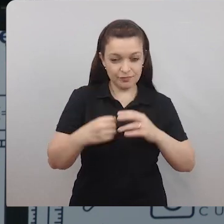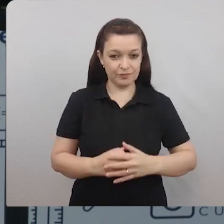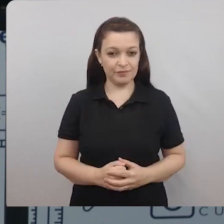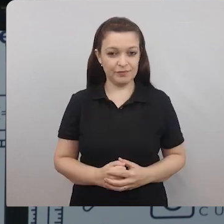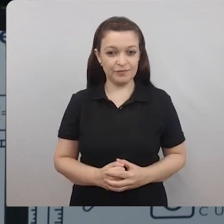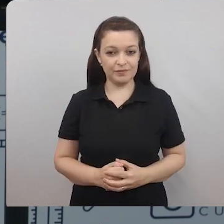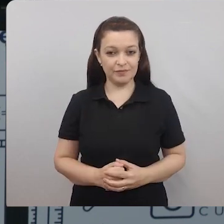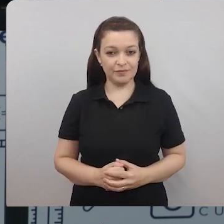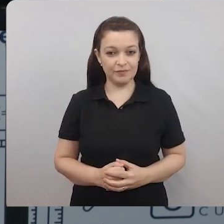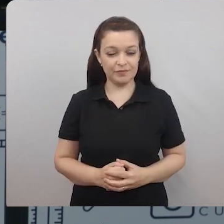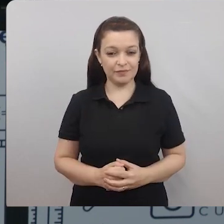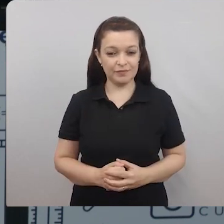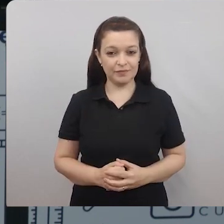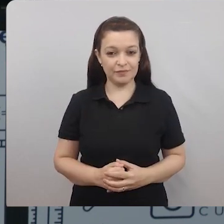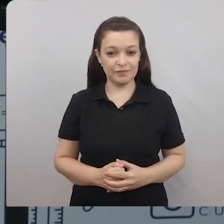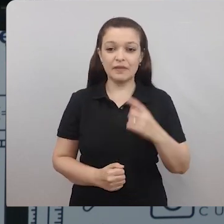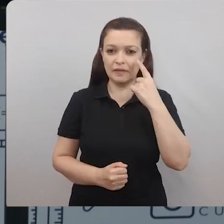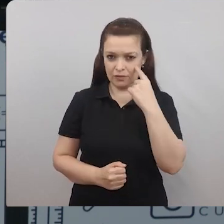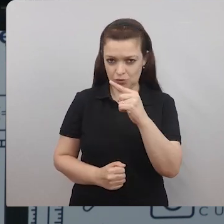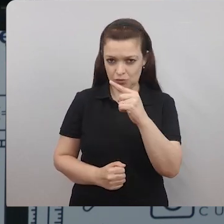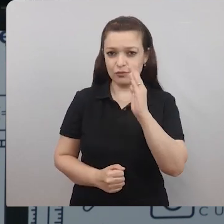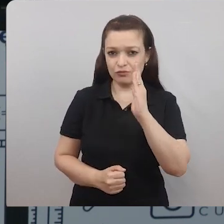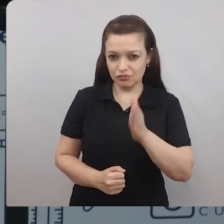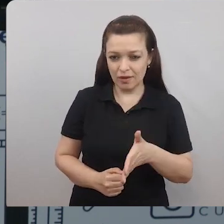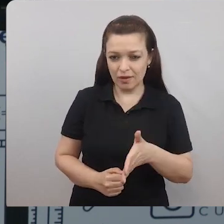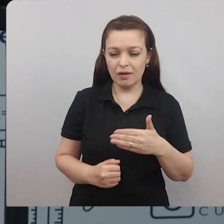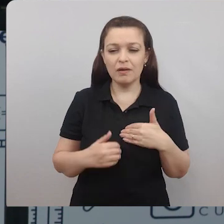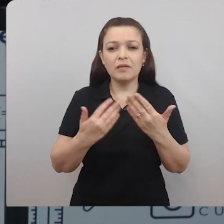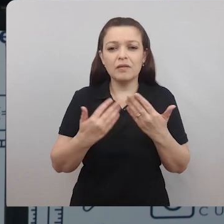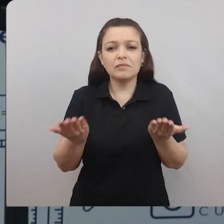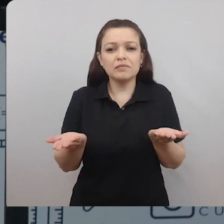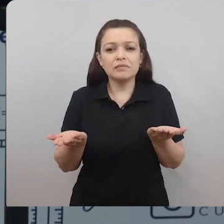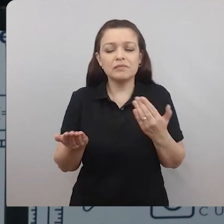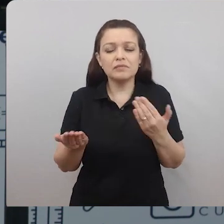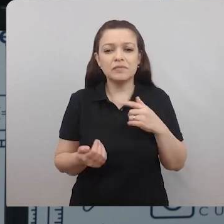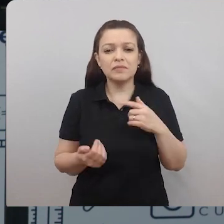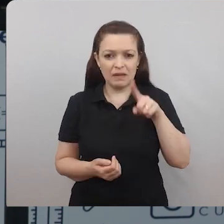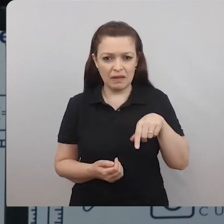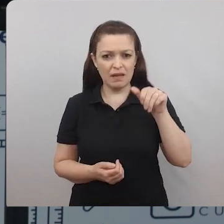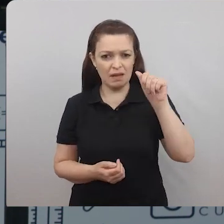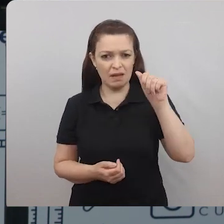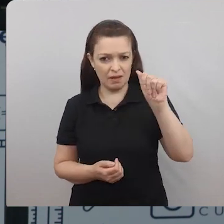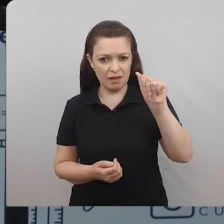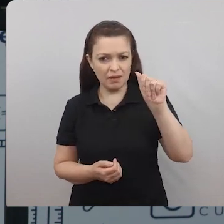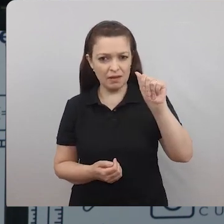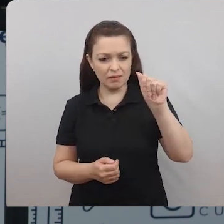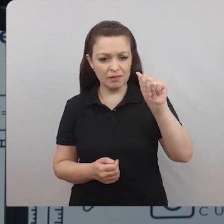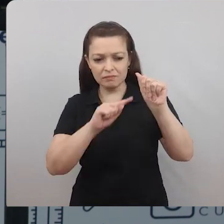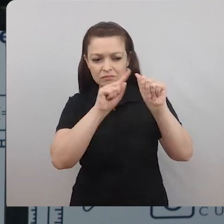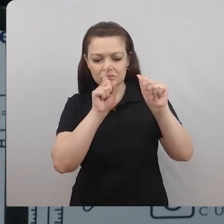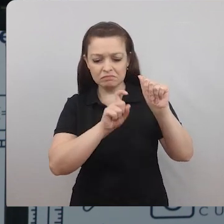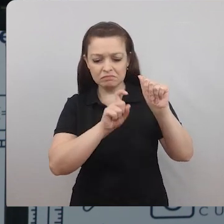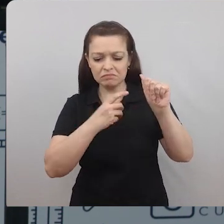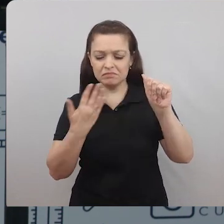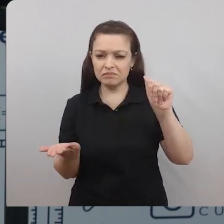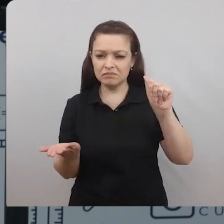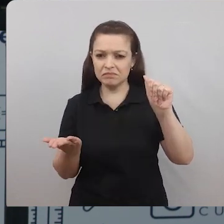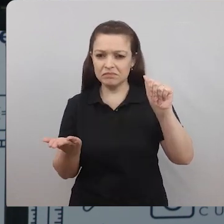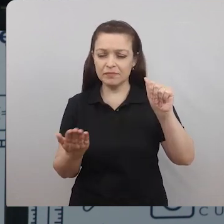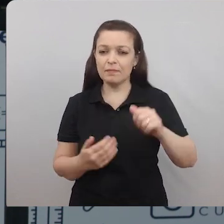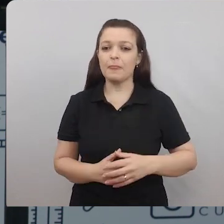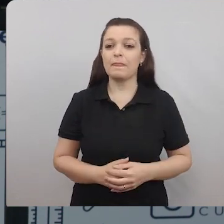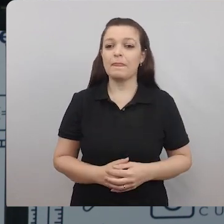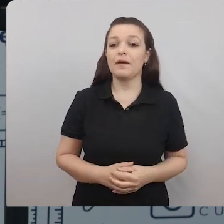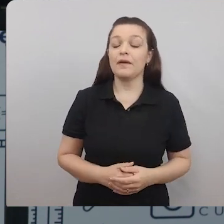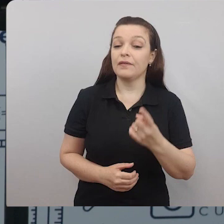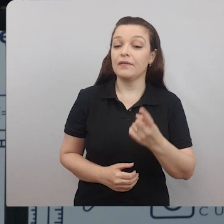descobriram? E aí, será que é a letra A? Vamos ver.